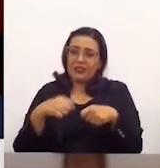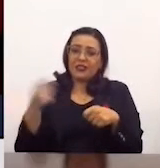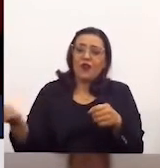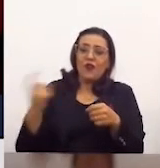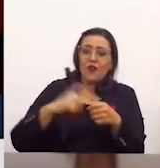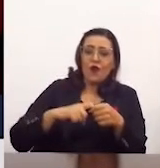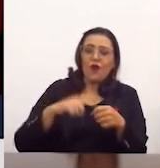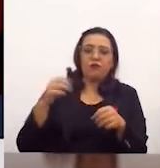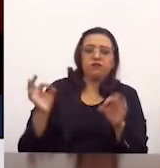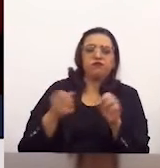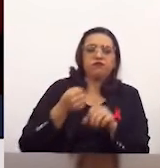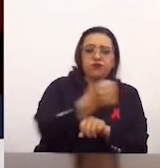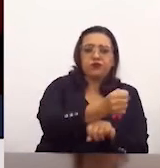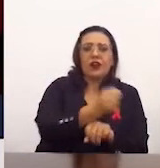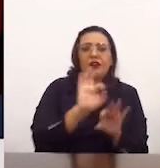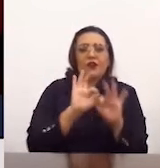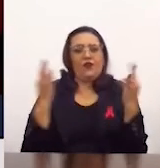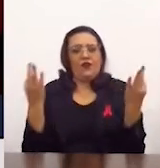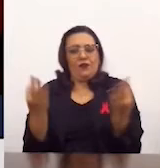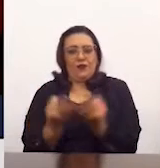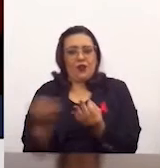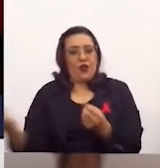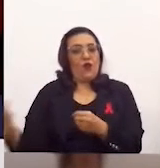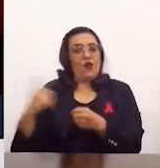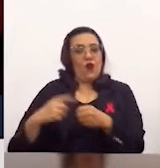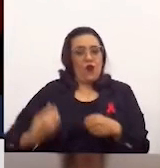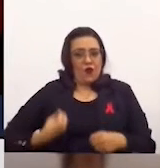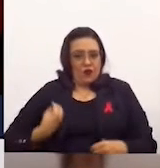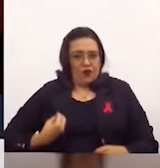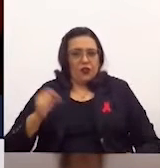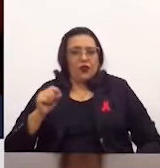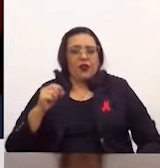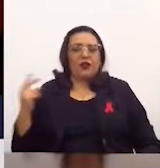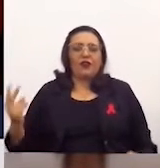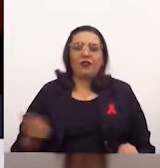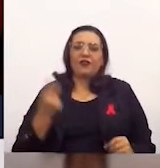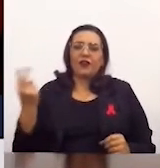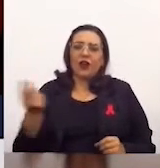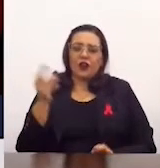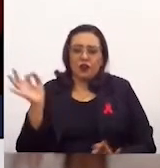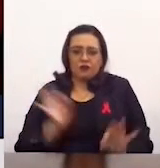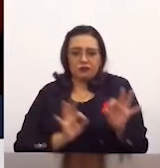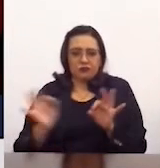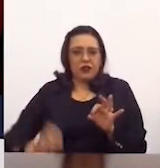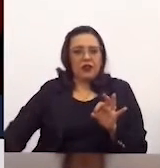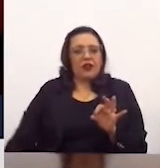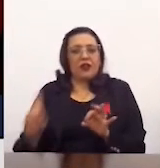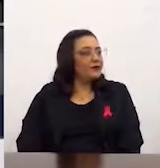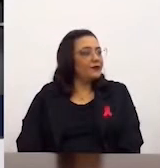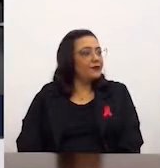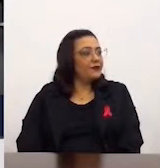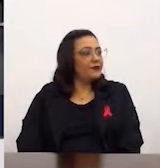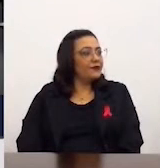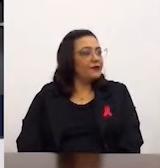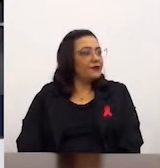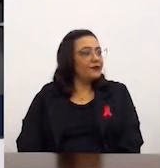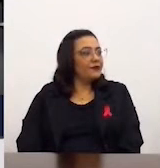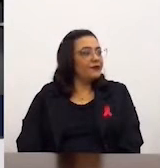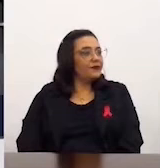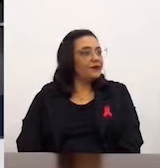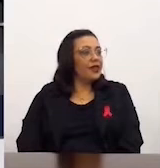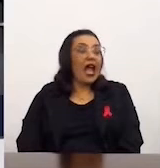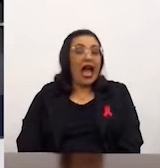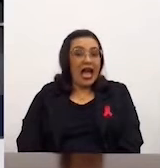né? E também a estar resgatando os valores, que é o mais importante. Abrindo